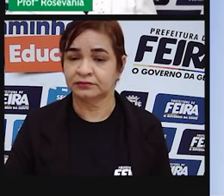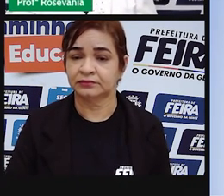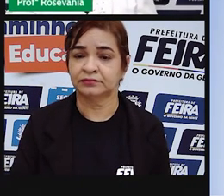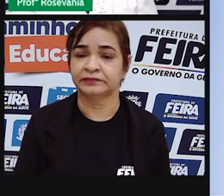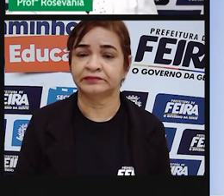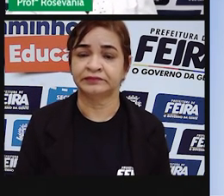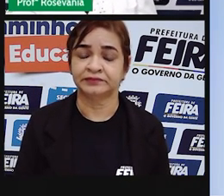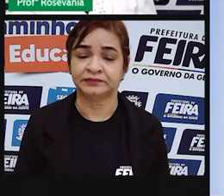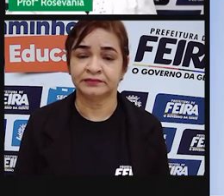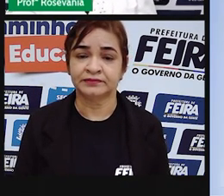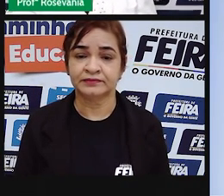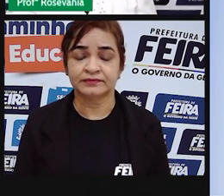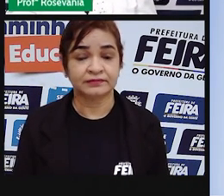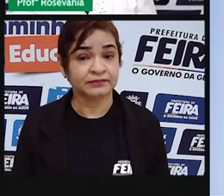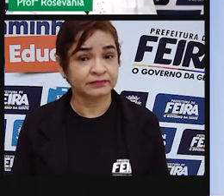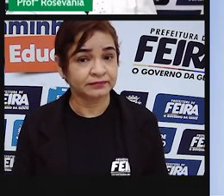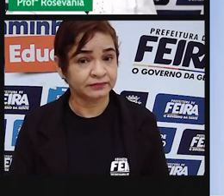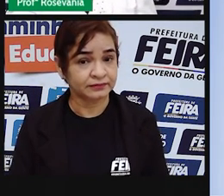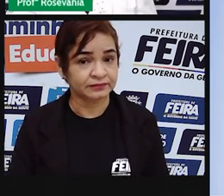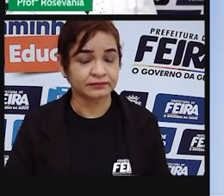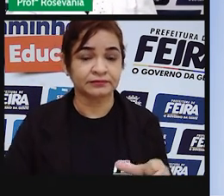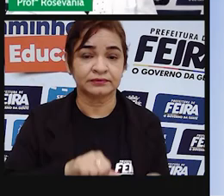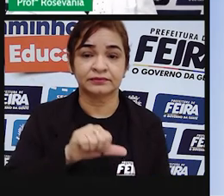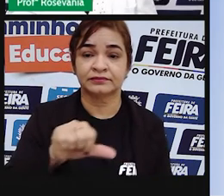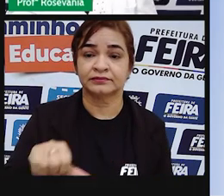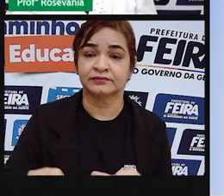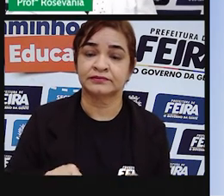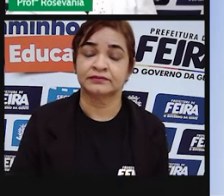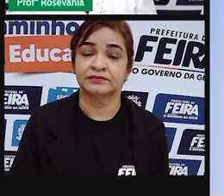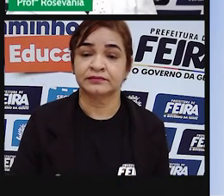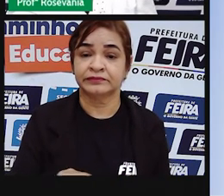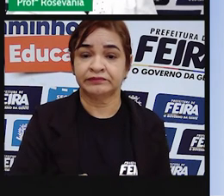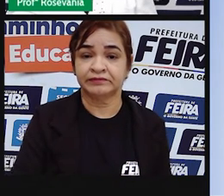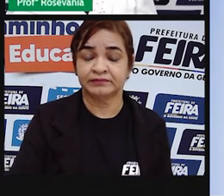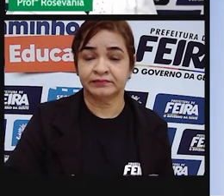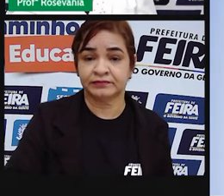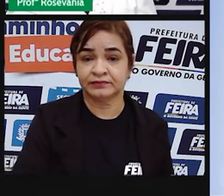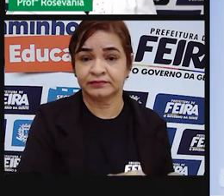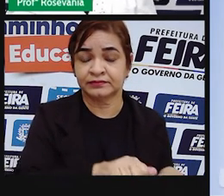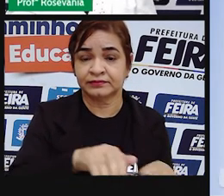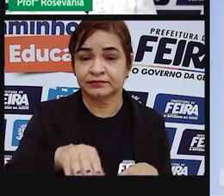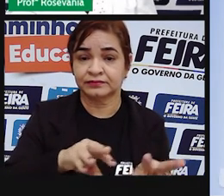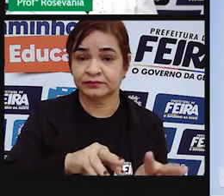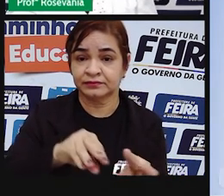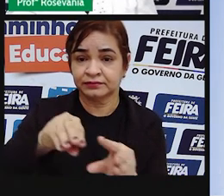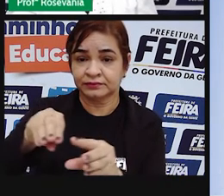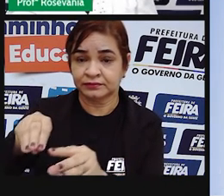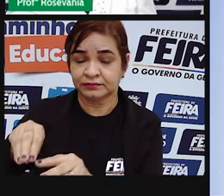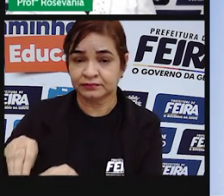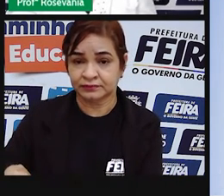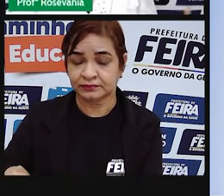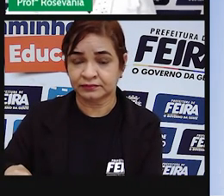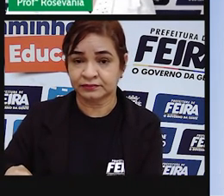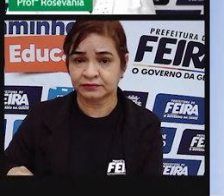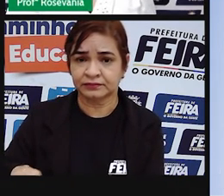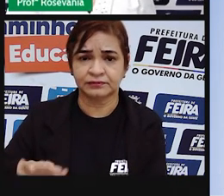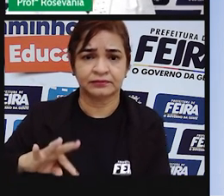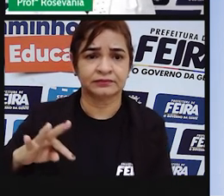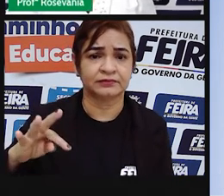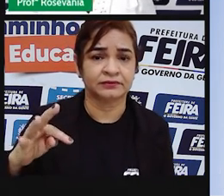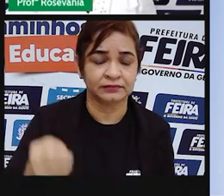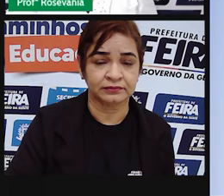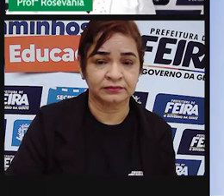bastante atenção e não é de ouvir essa mudança também começamos a migrar do Sertão para a zona da mata além de Todas aquelas